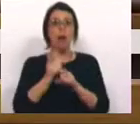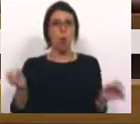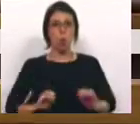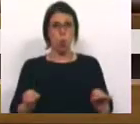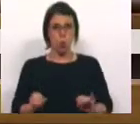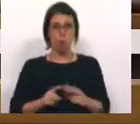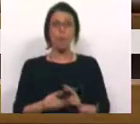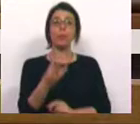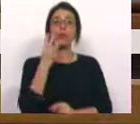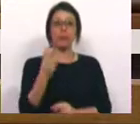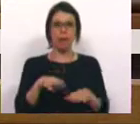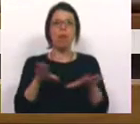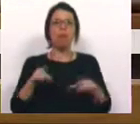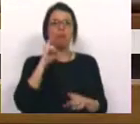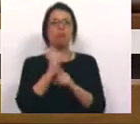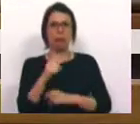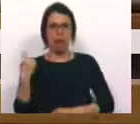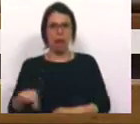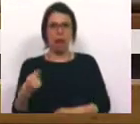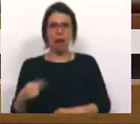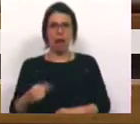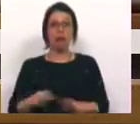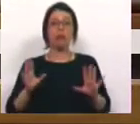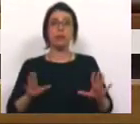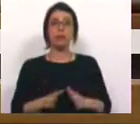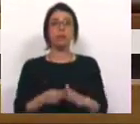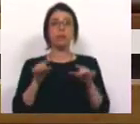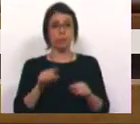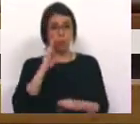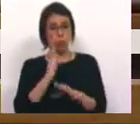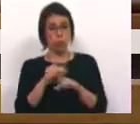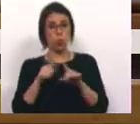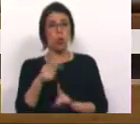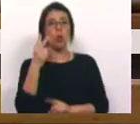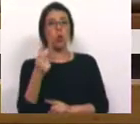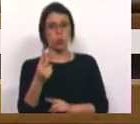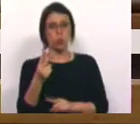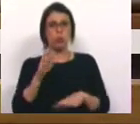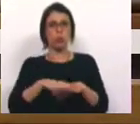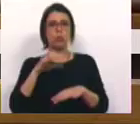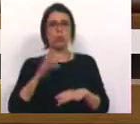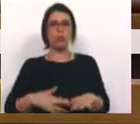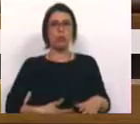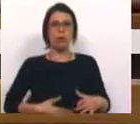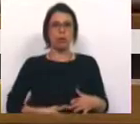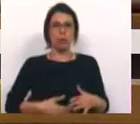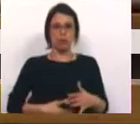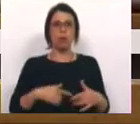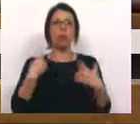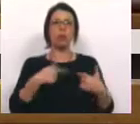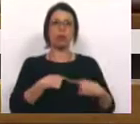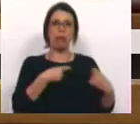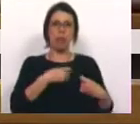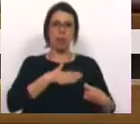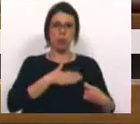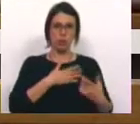vigiadas e 3 em praias vigiadas, sendo que destas últimas 2 resultantes de congestão e uma de ataque